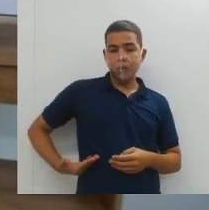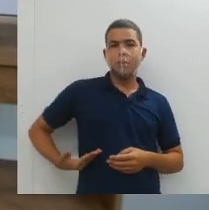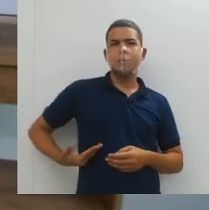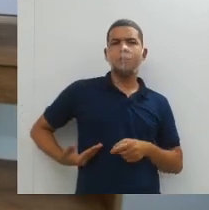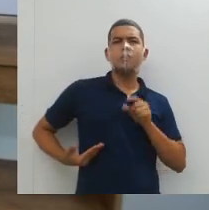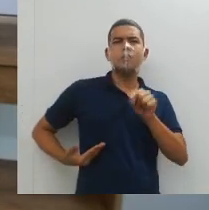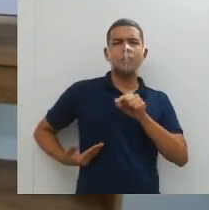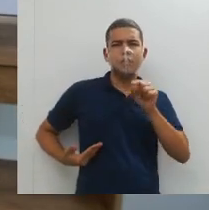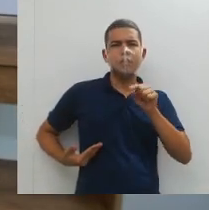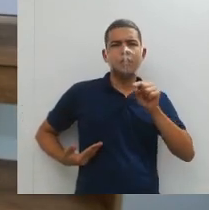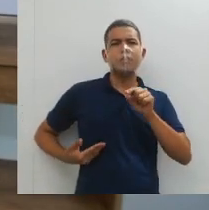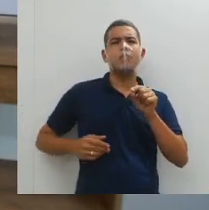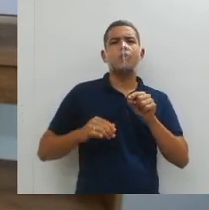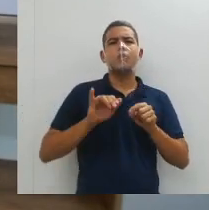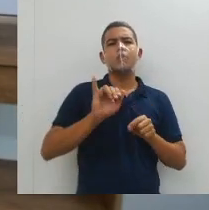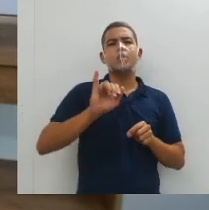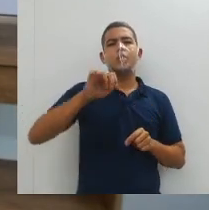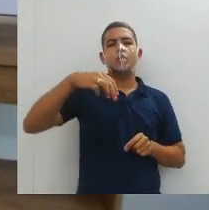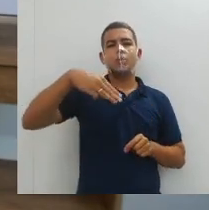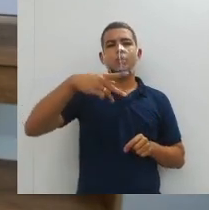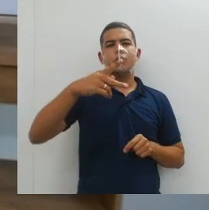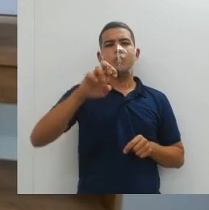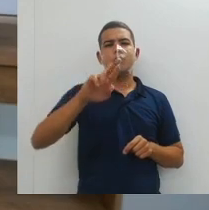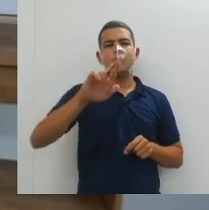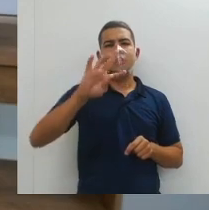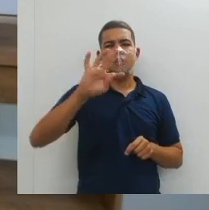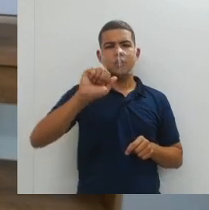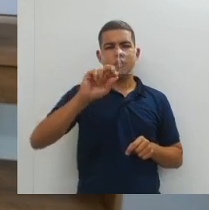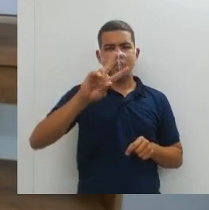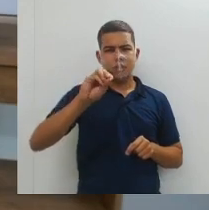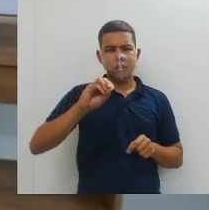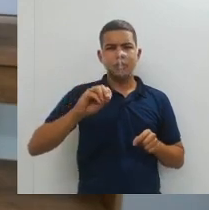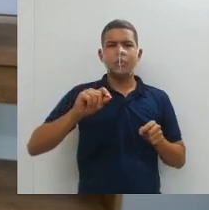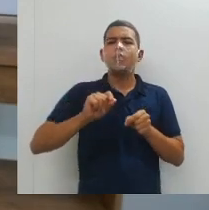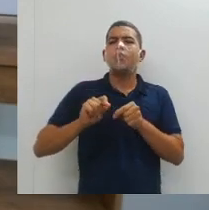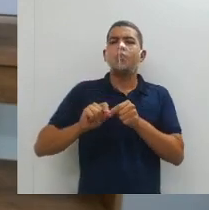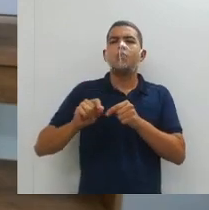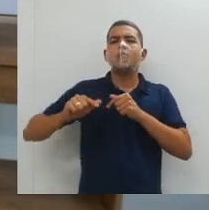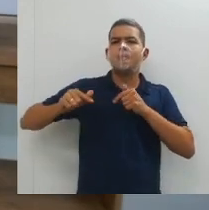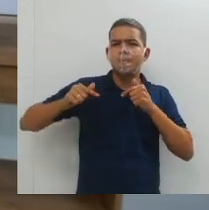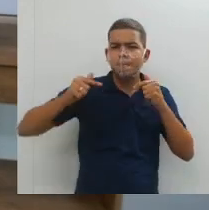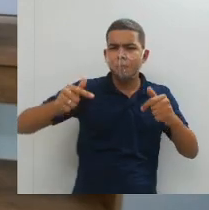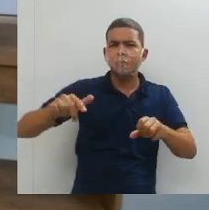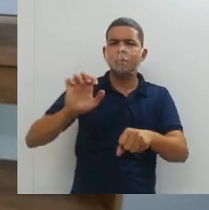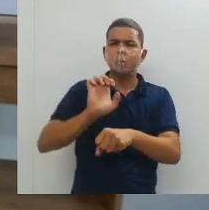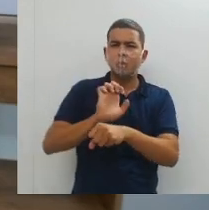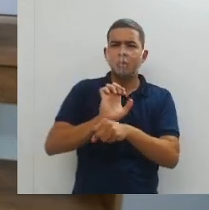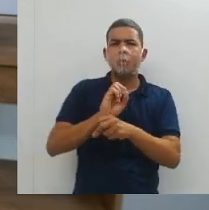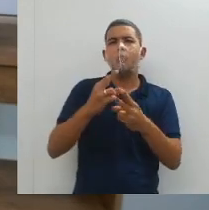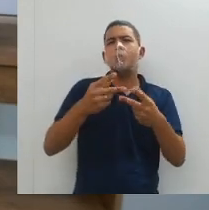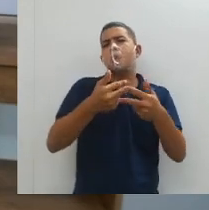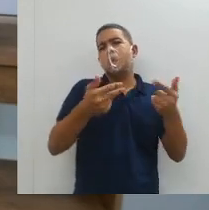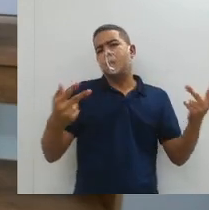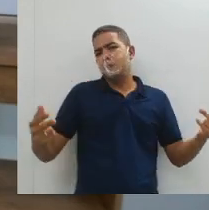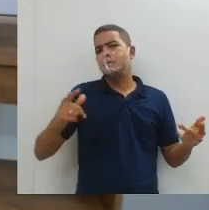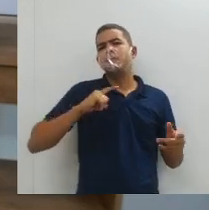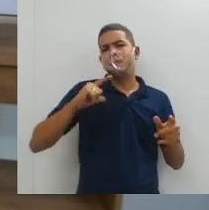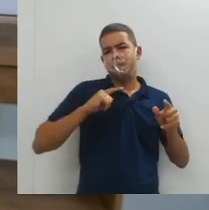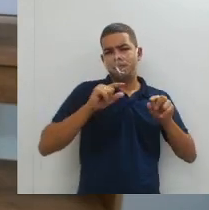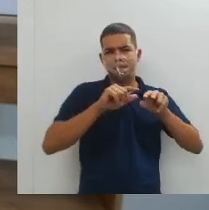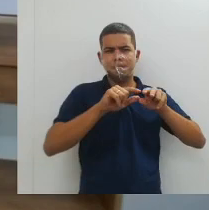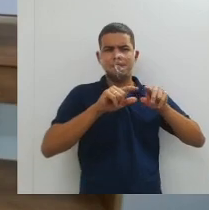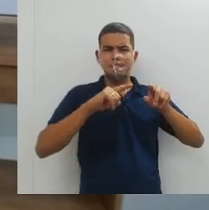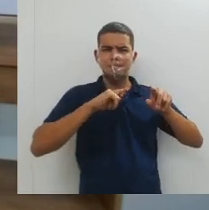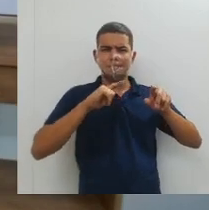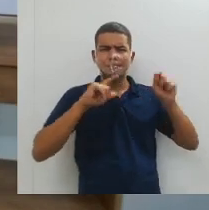o imperativo de usar a força, tá certo? Estatal ou os vários meios